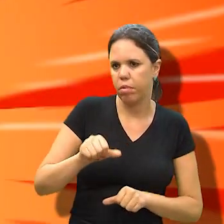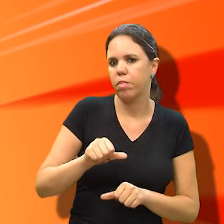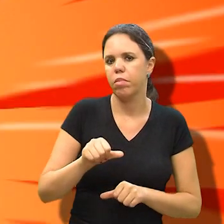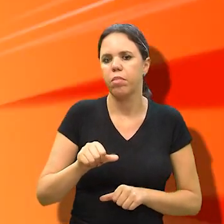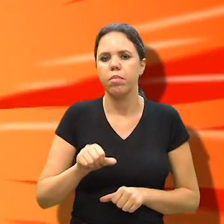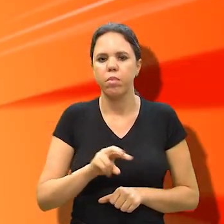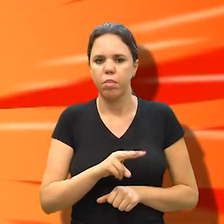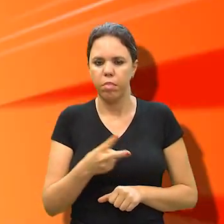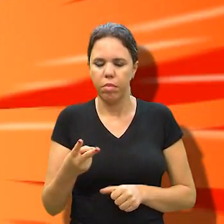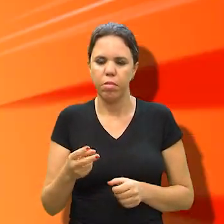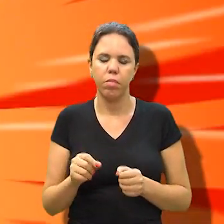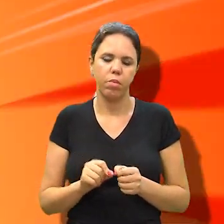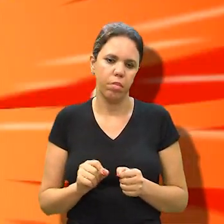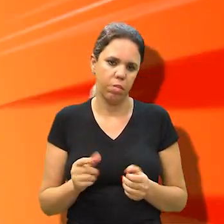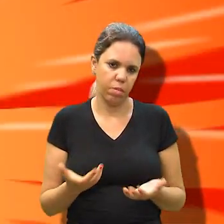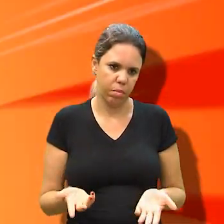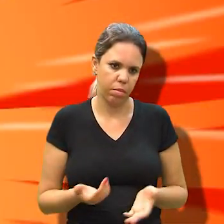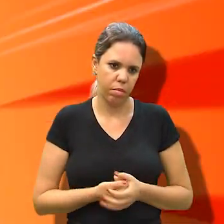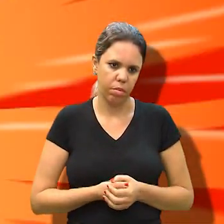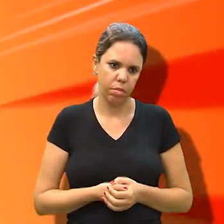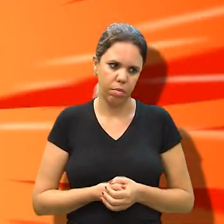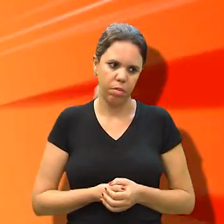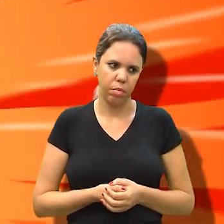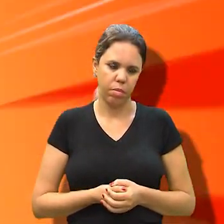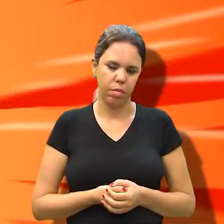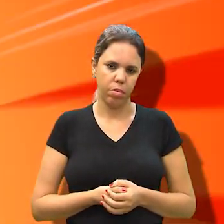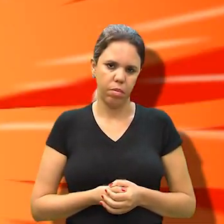muitas viradas, né? E aí,